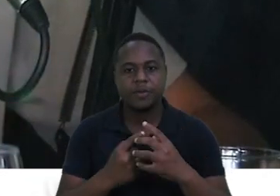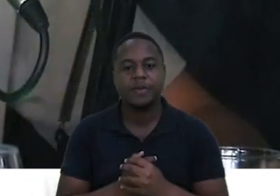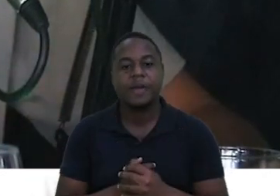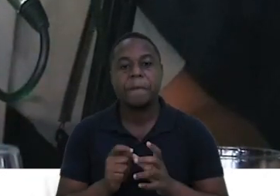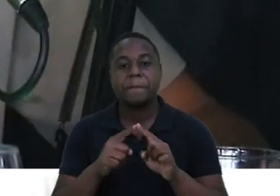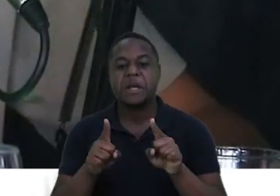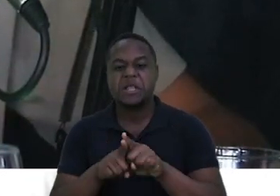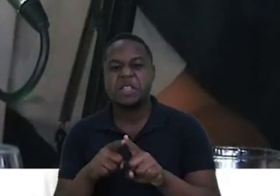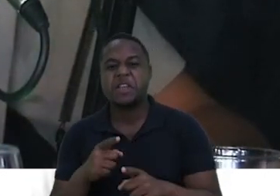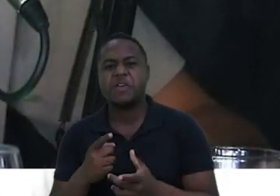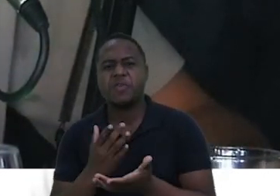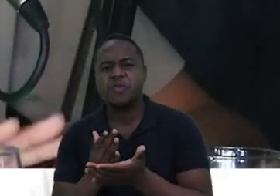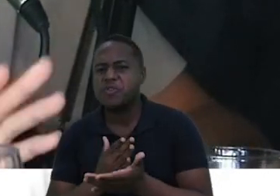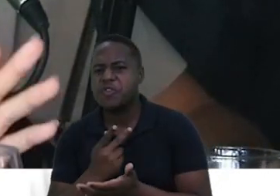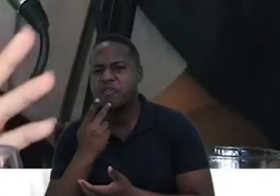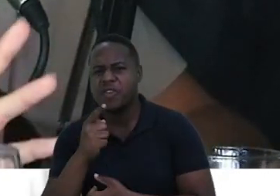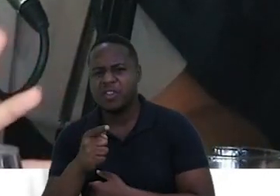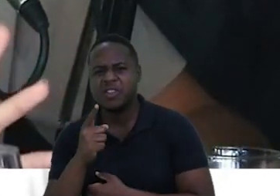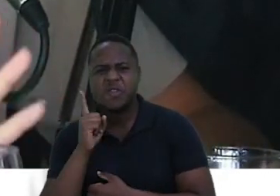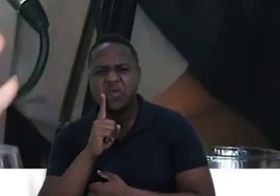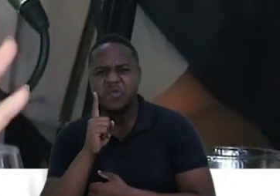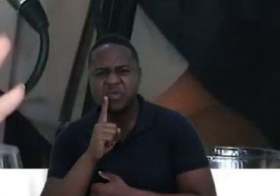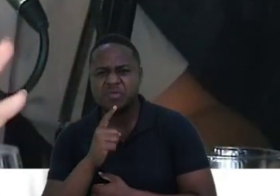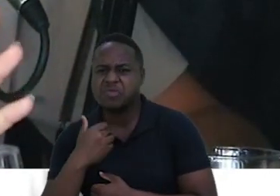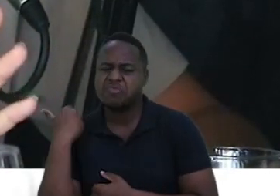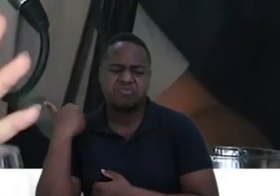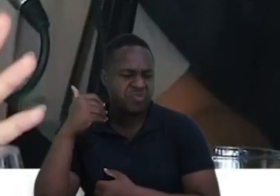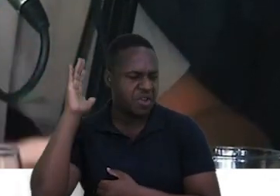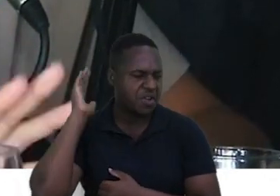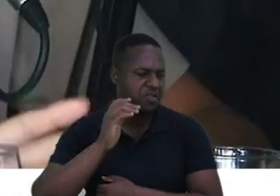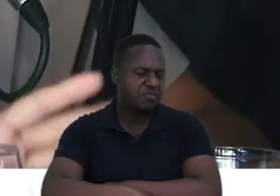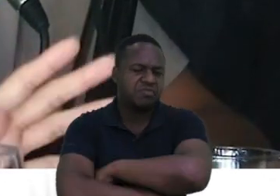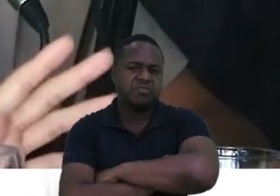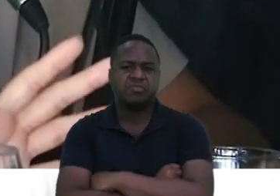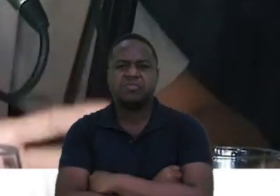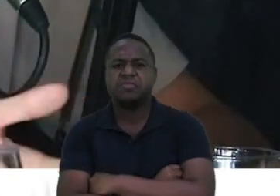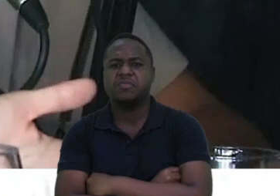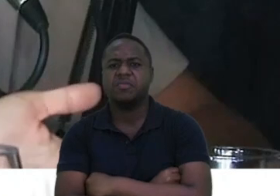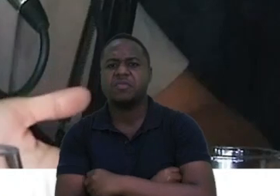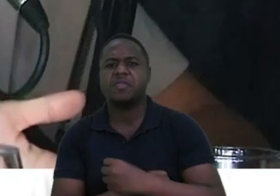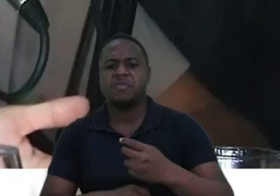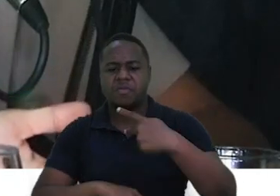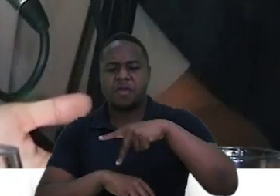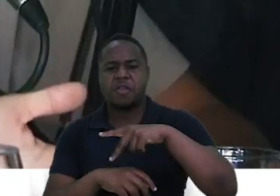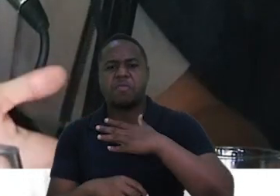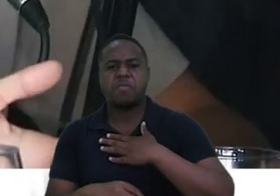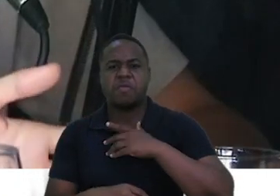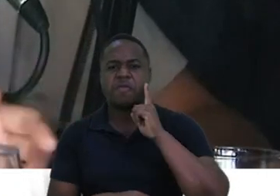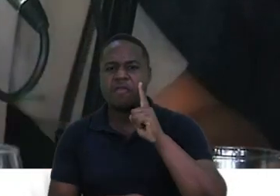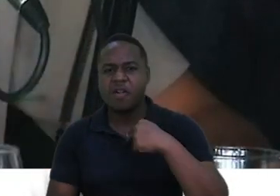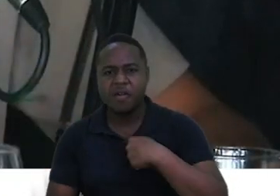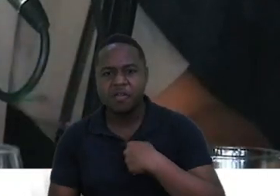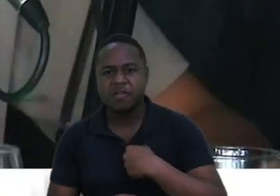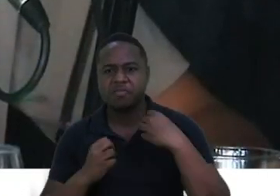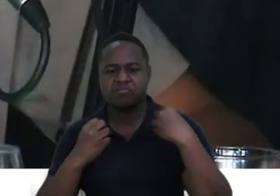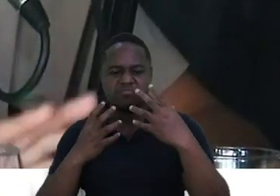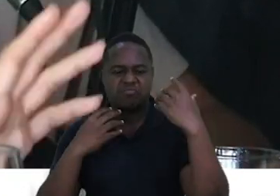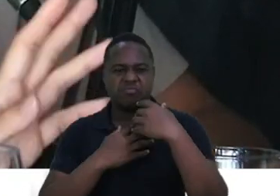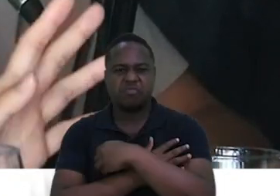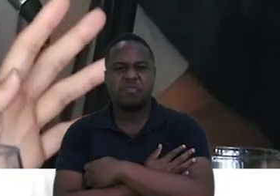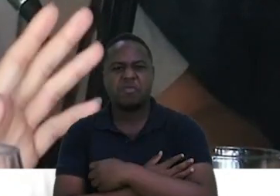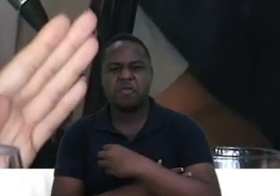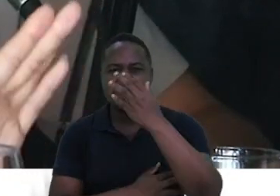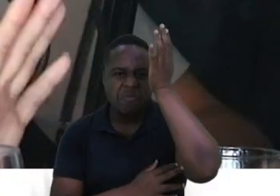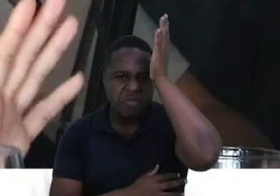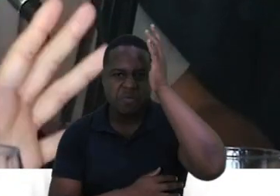tem o outro lado também de pessoas que são intolerantes, assim, nesse sentido. Ah, você não fala a minha língua, você está no meu país, como assim? Então,